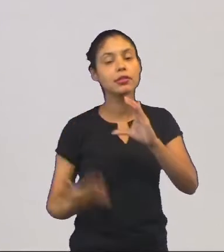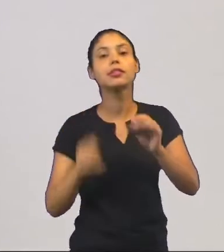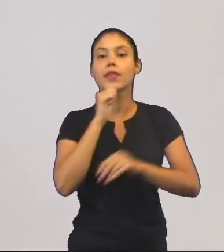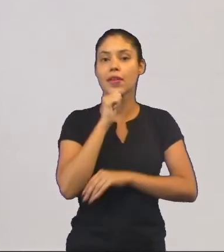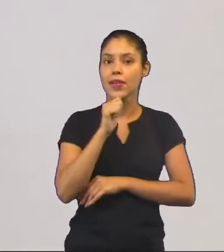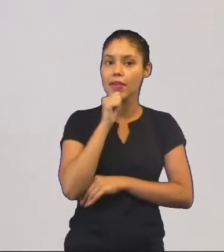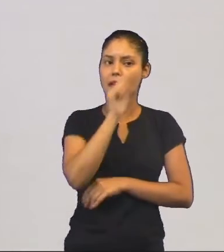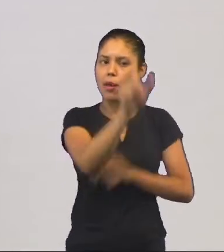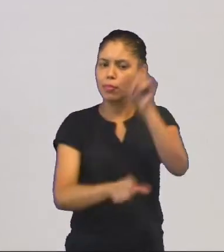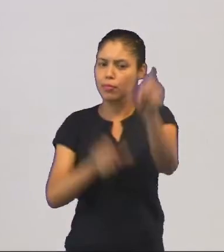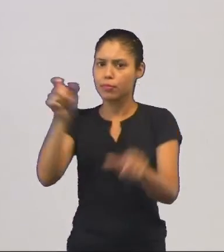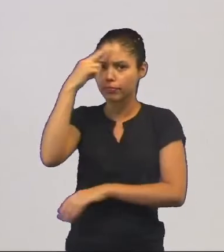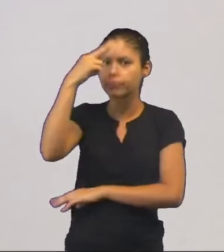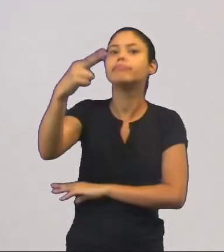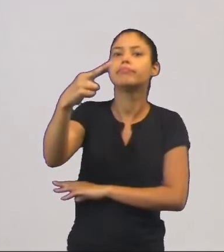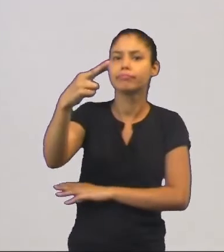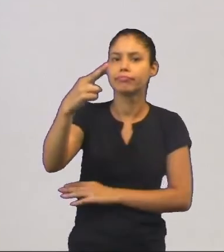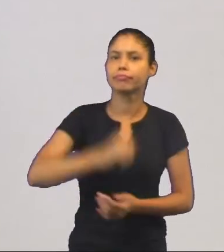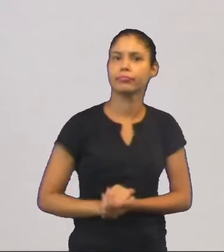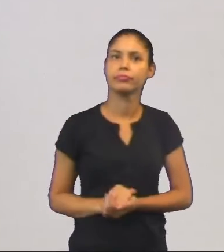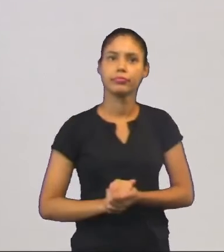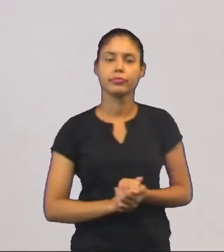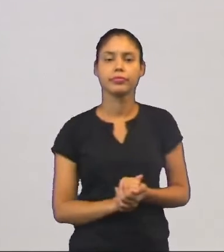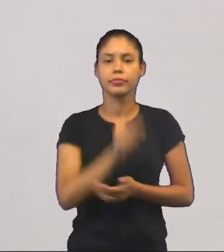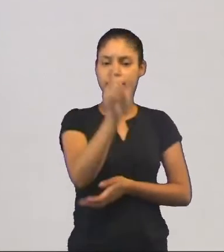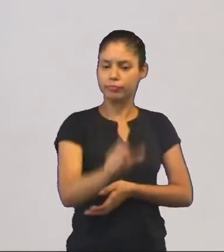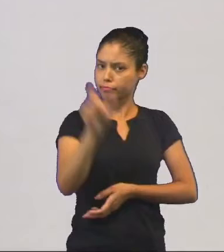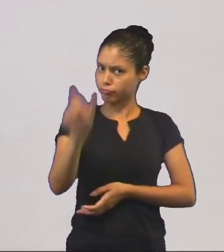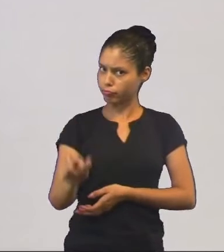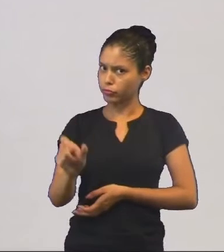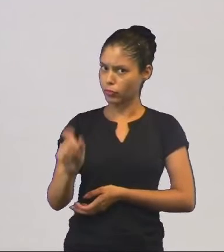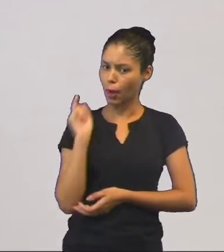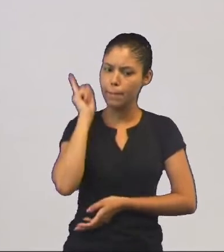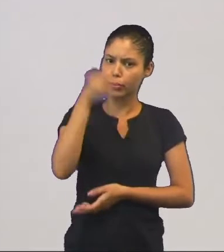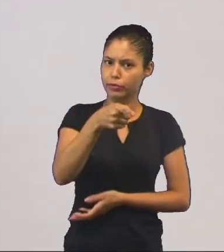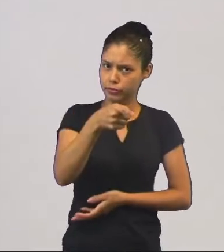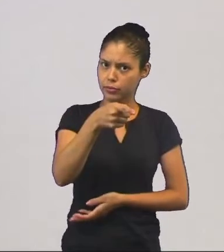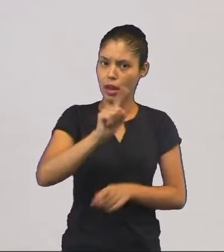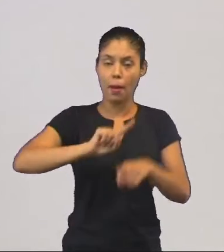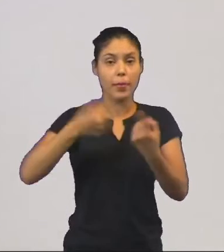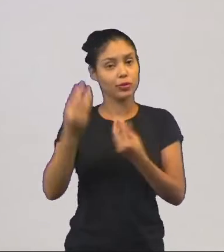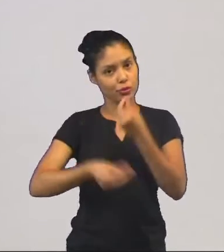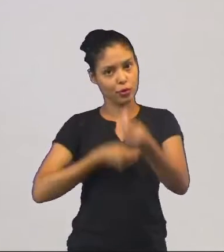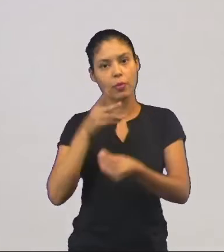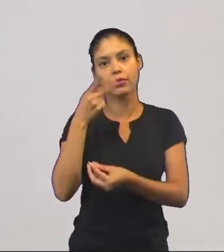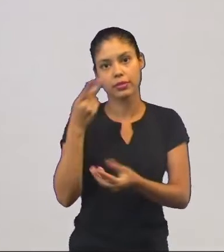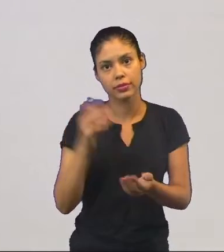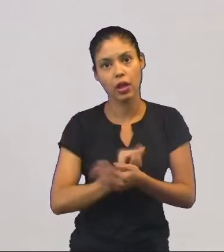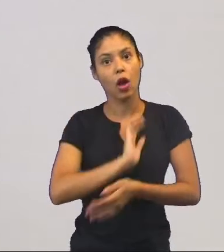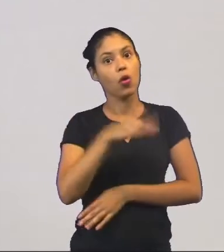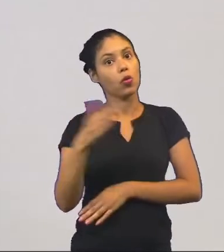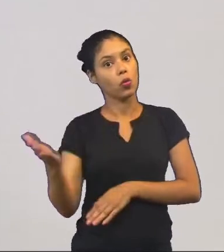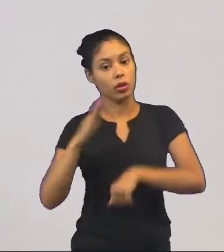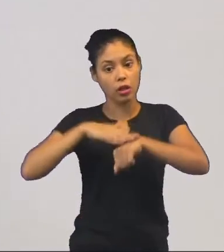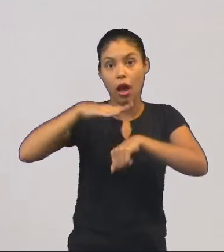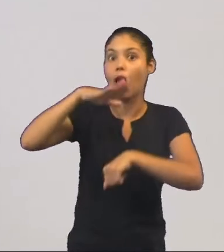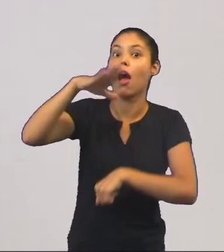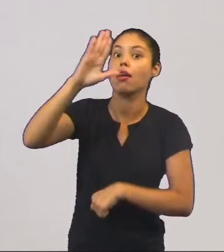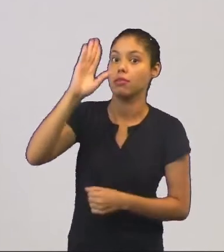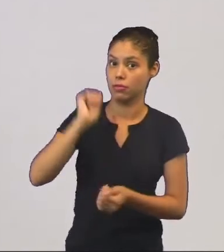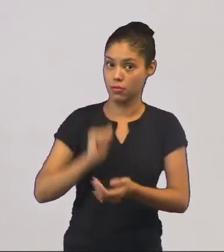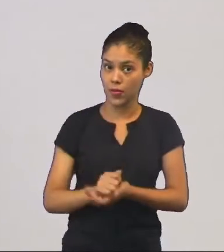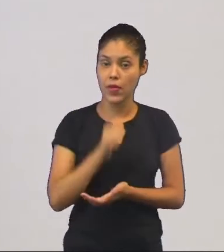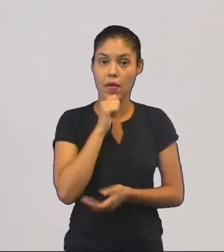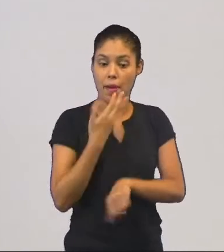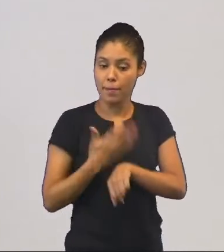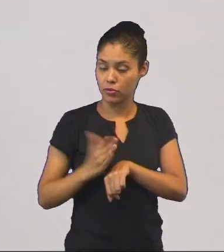características têm um perfil de liderança, possuem um perfil de comando. Mas, como eu disse, quando a autoridade